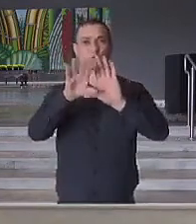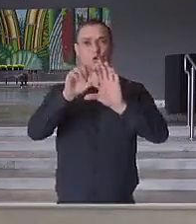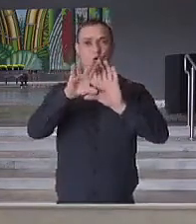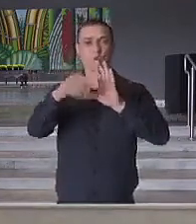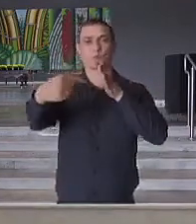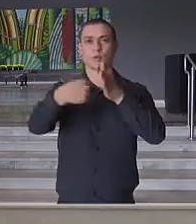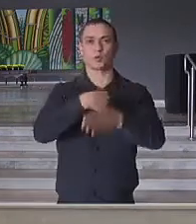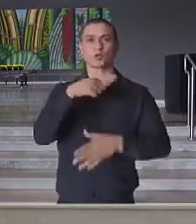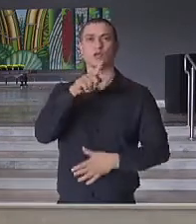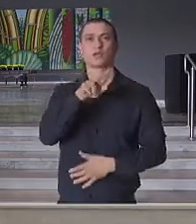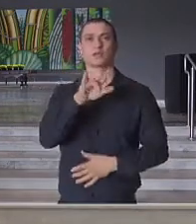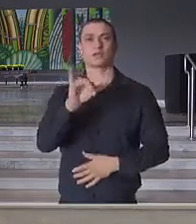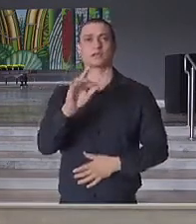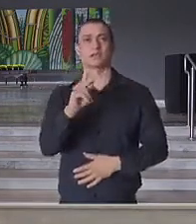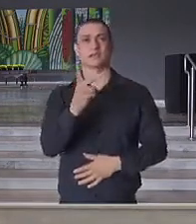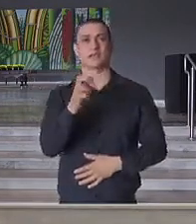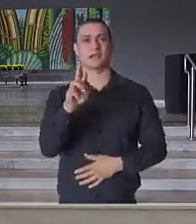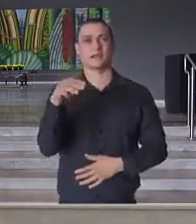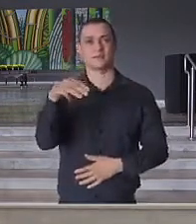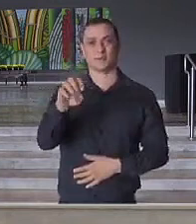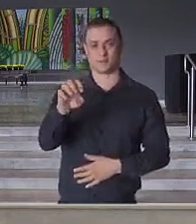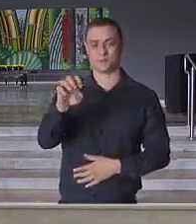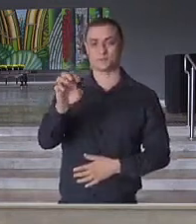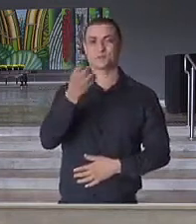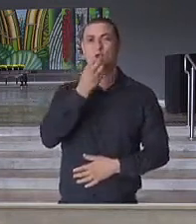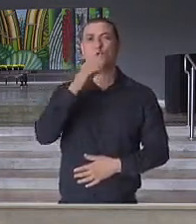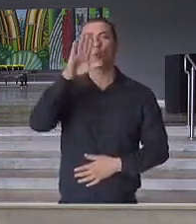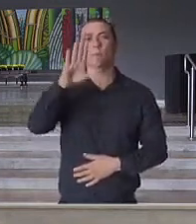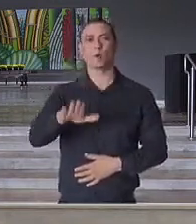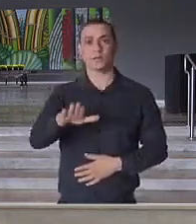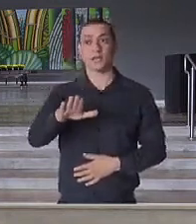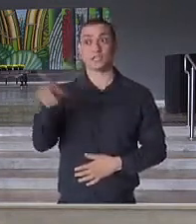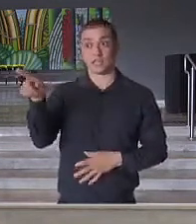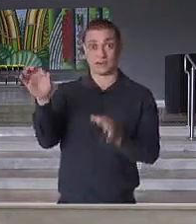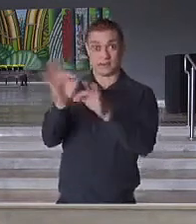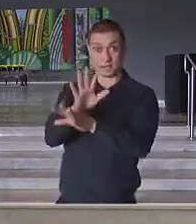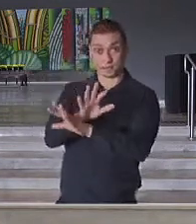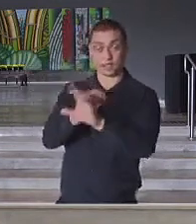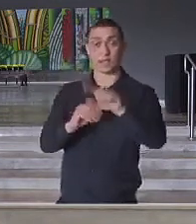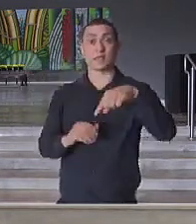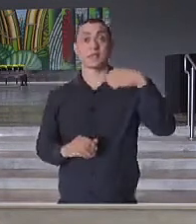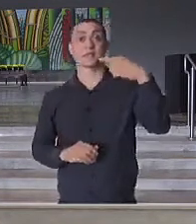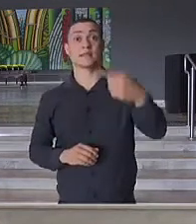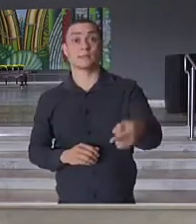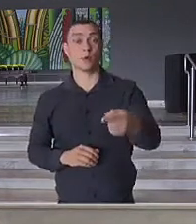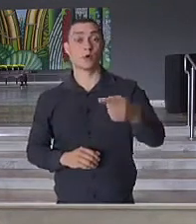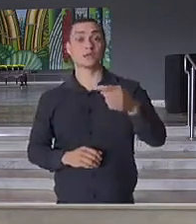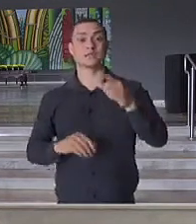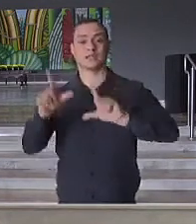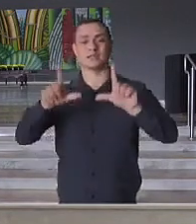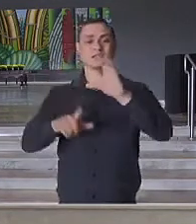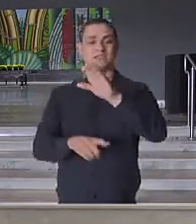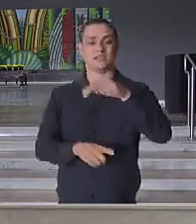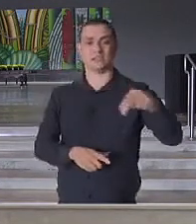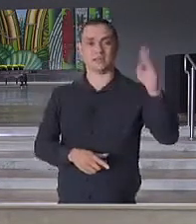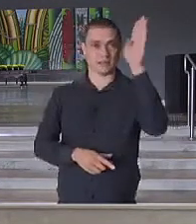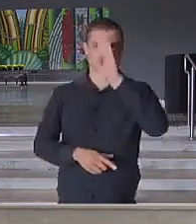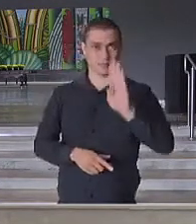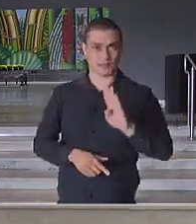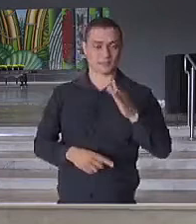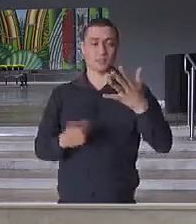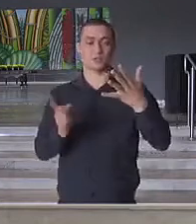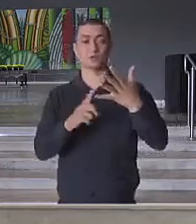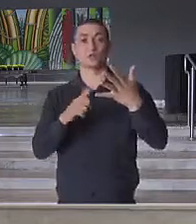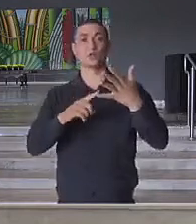Guilherme Bausa. Guilherme, boa tarde. Logo após o Guilherme Bausa, TV Globo, Globo News, teremos a CNN Brasil e a